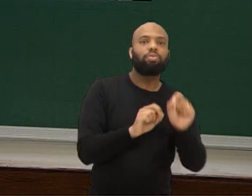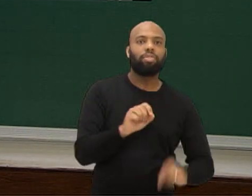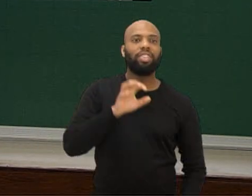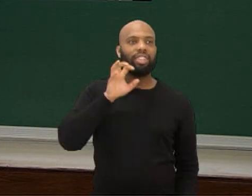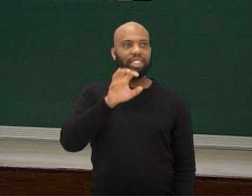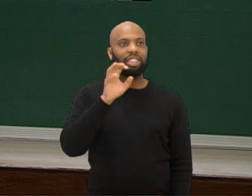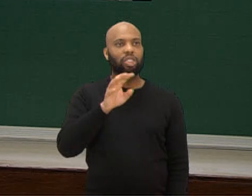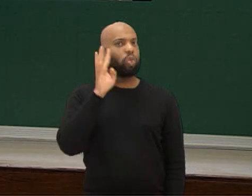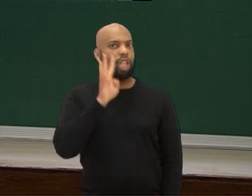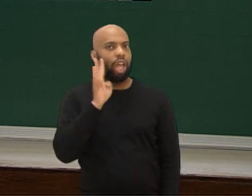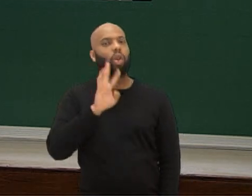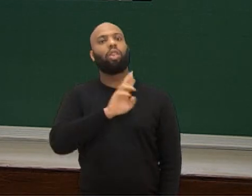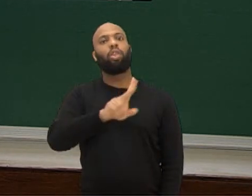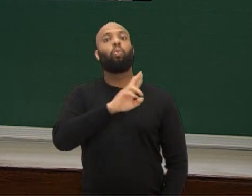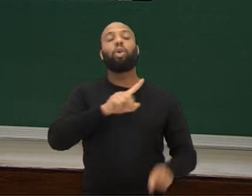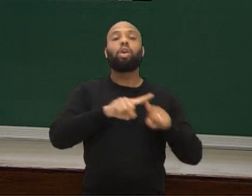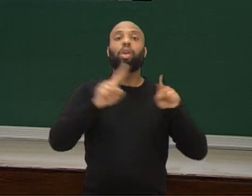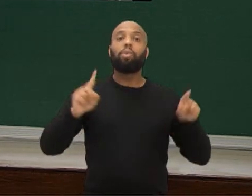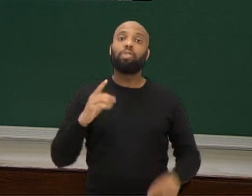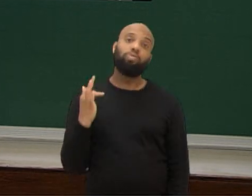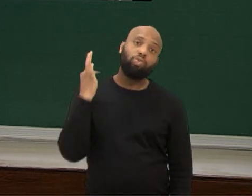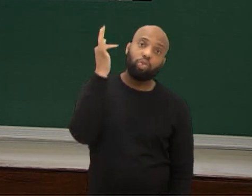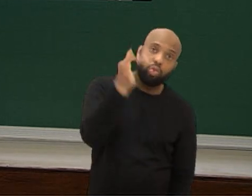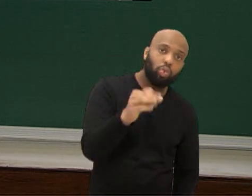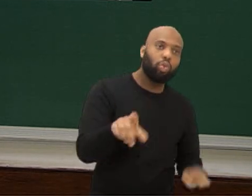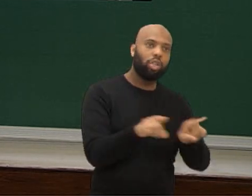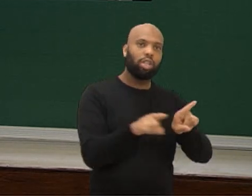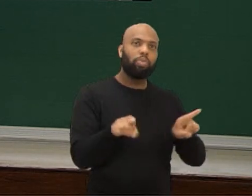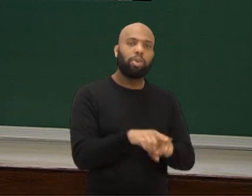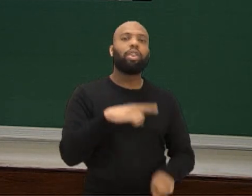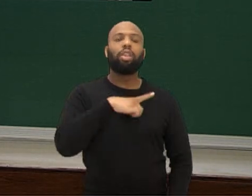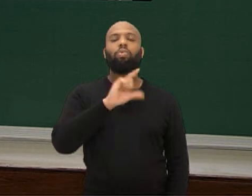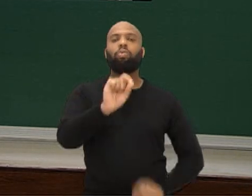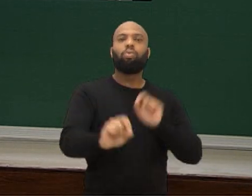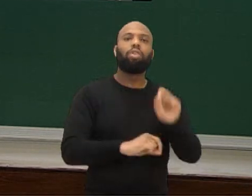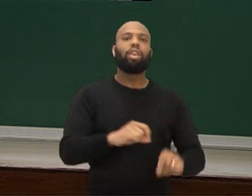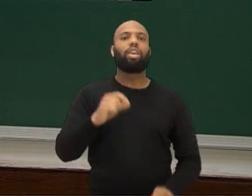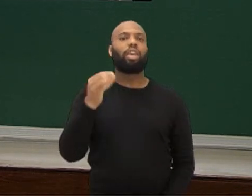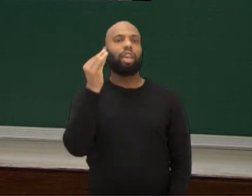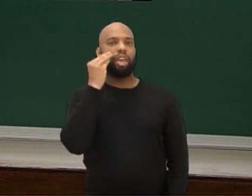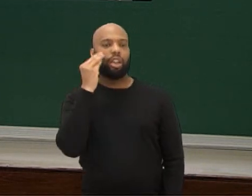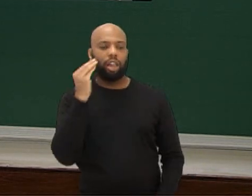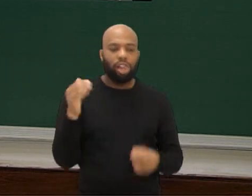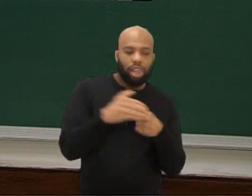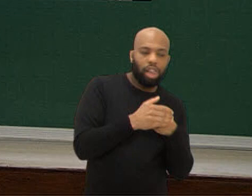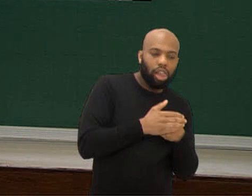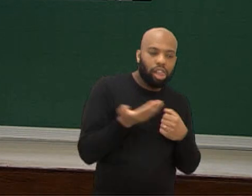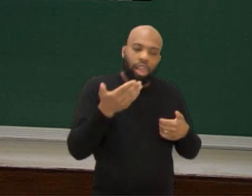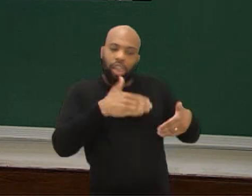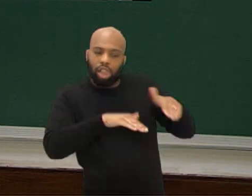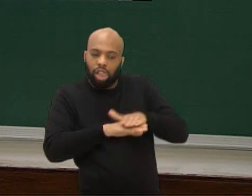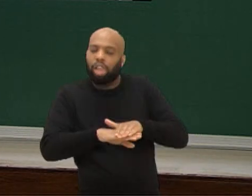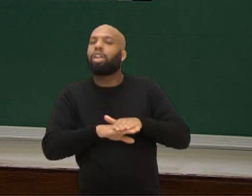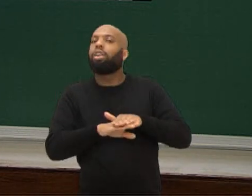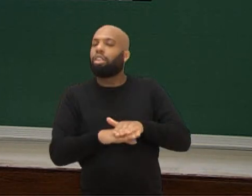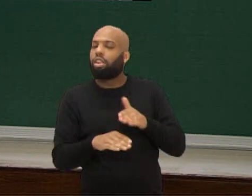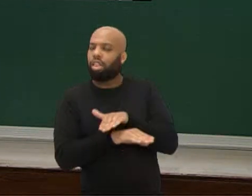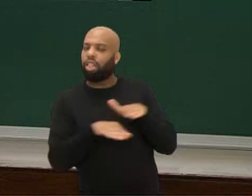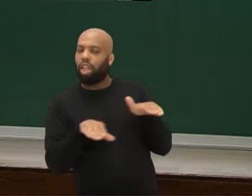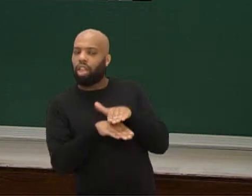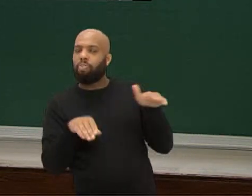não seria legal. Mais para frente, eles vão tentar abafar ali tudo isso e